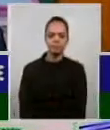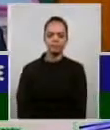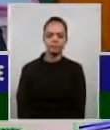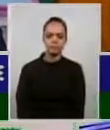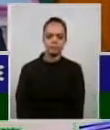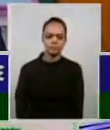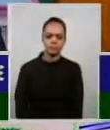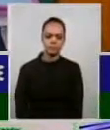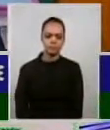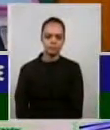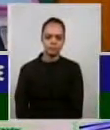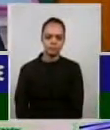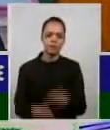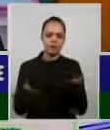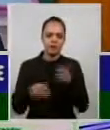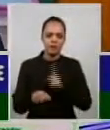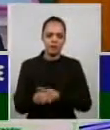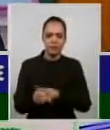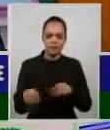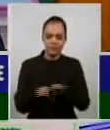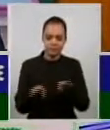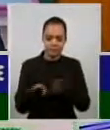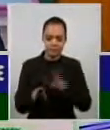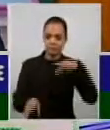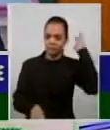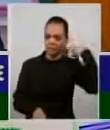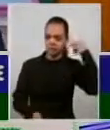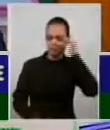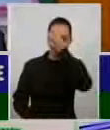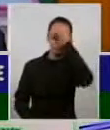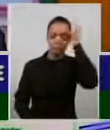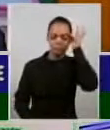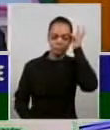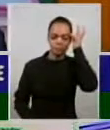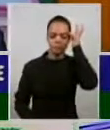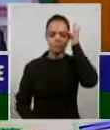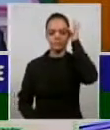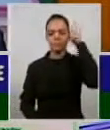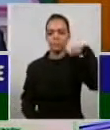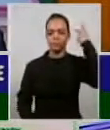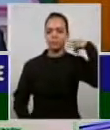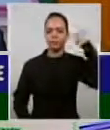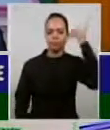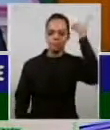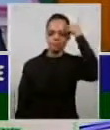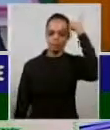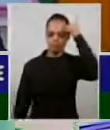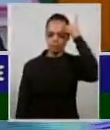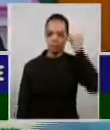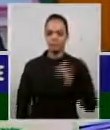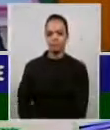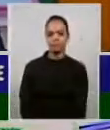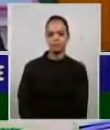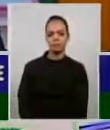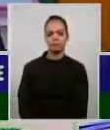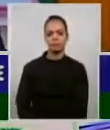Modesto, agora também vereador Felipe Atier e vereador Davi Tomás.